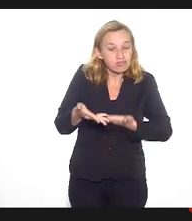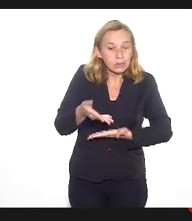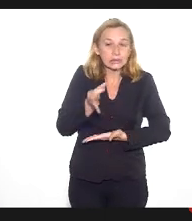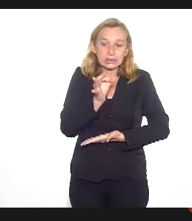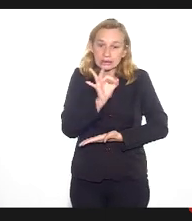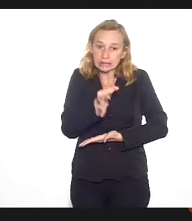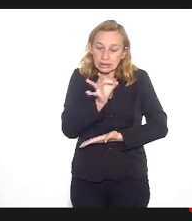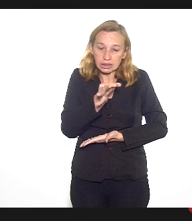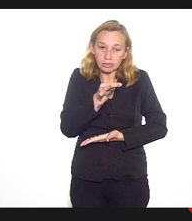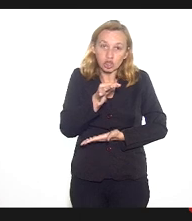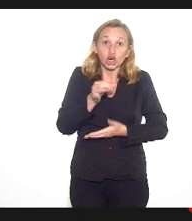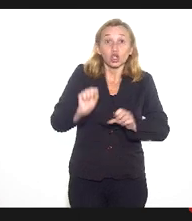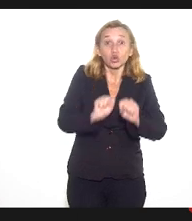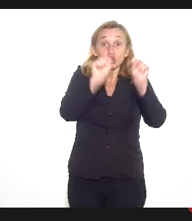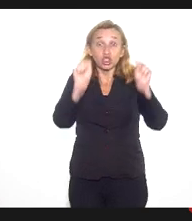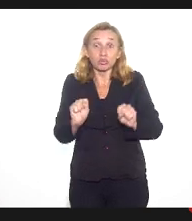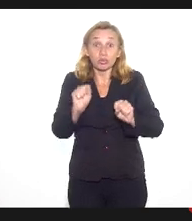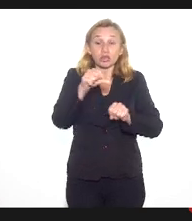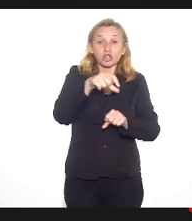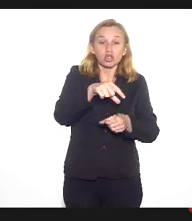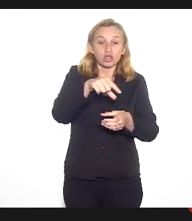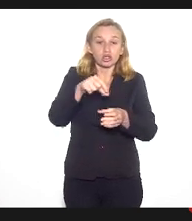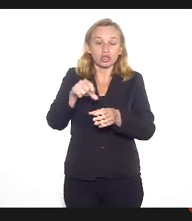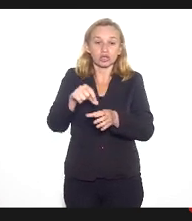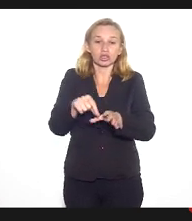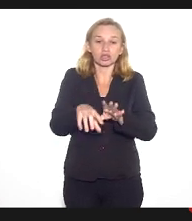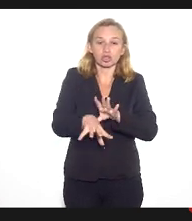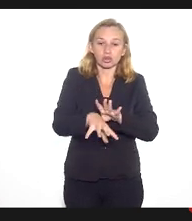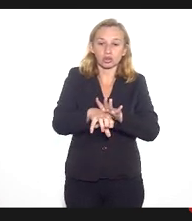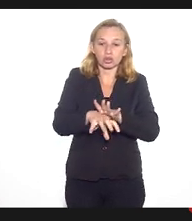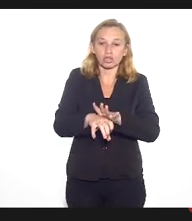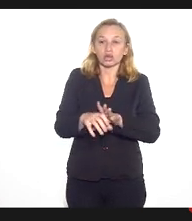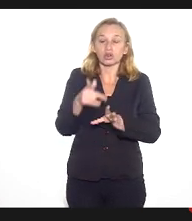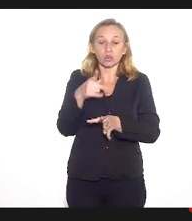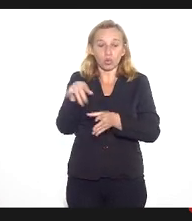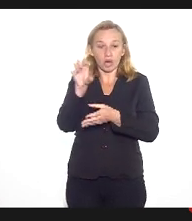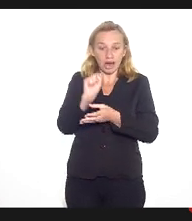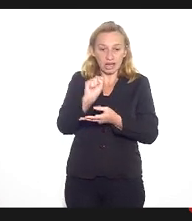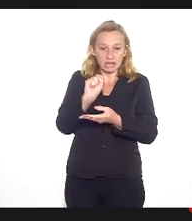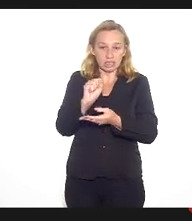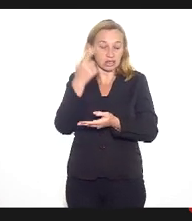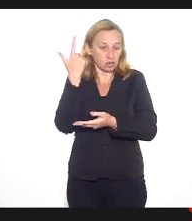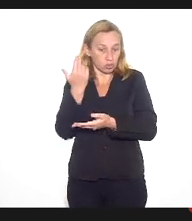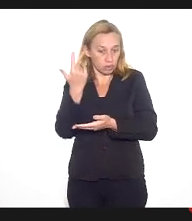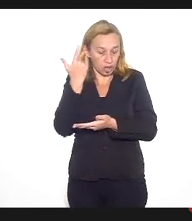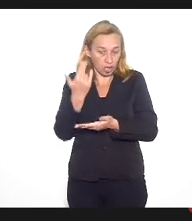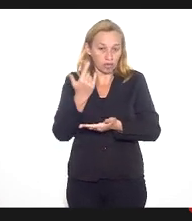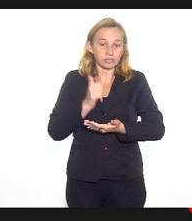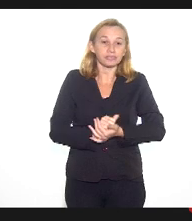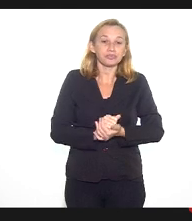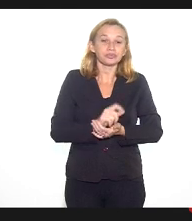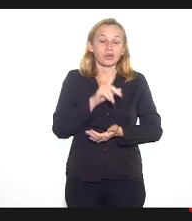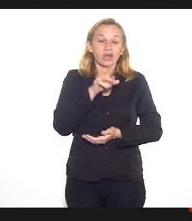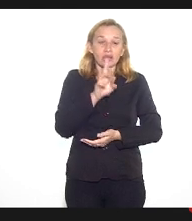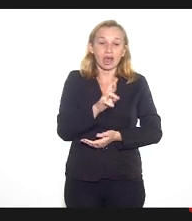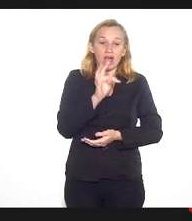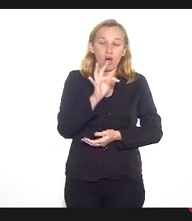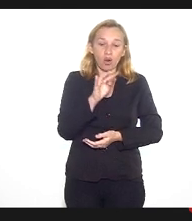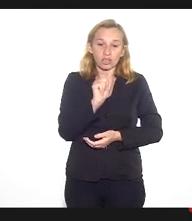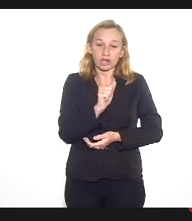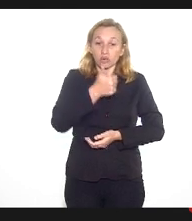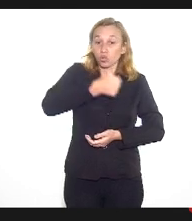pioneiramente no sistema de escoamento do gás natural, então detemos participações nomeadamente na Rota 1 e na Rota